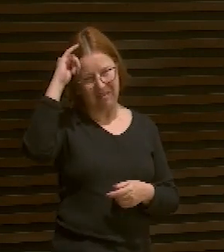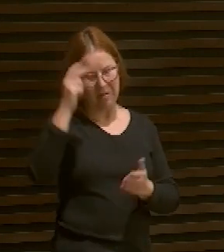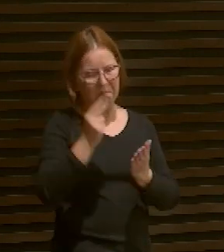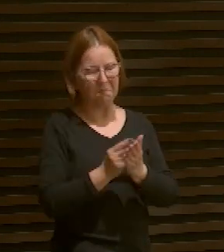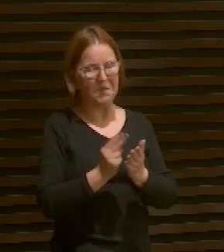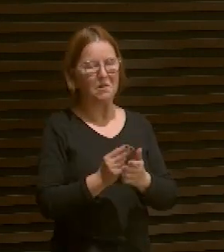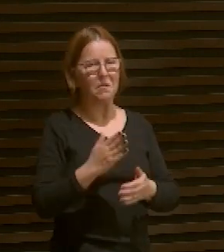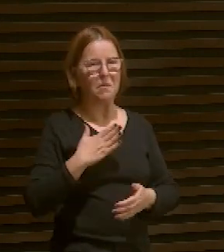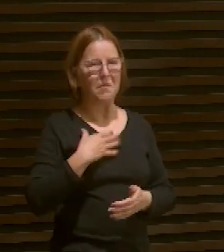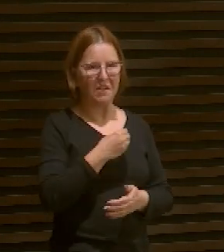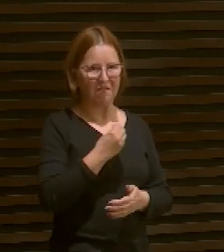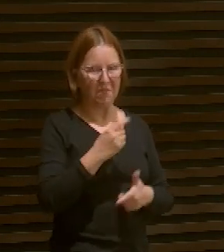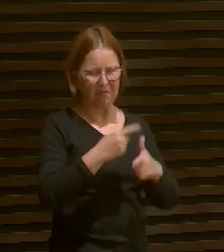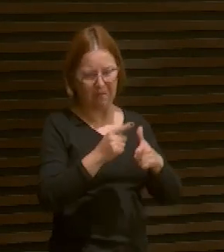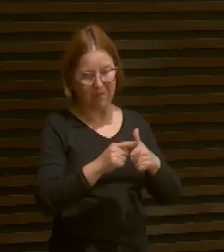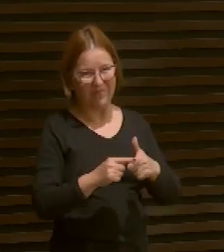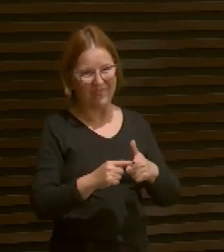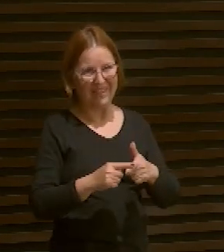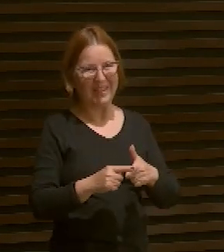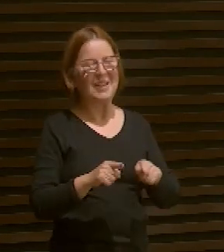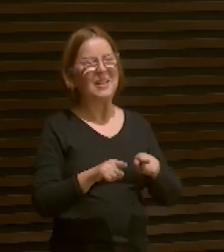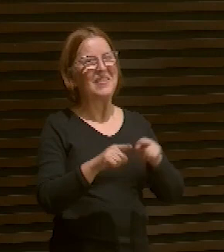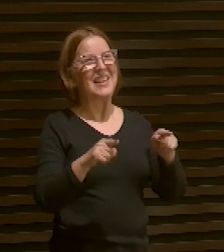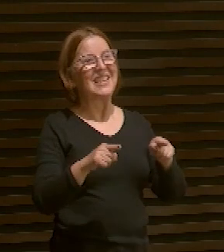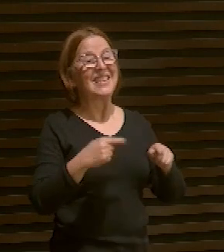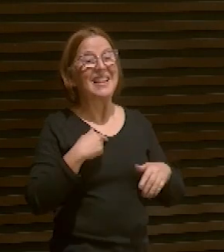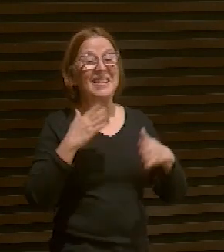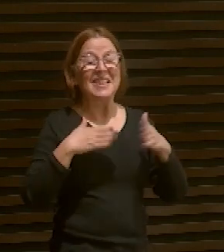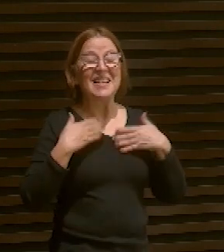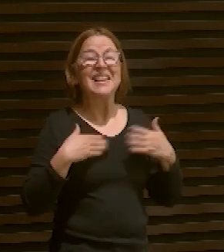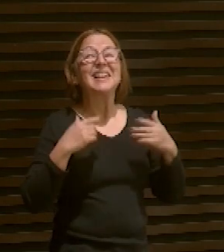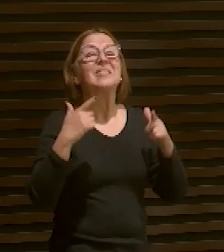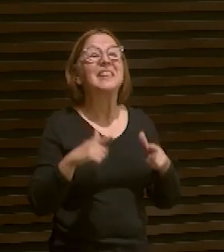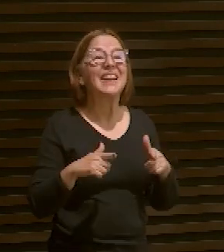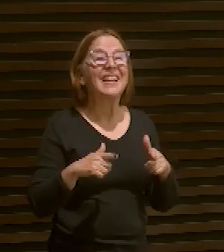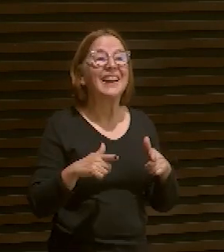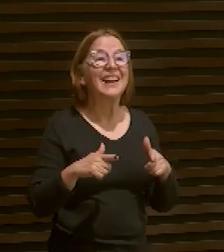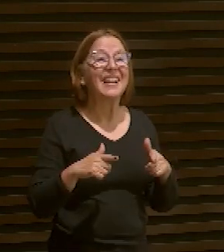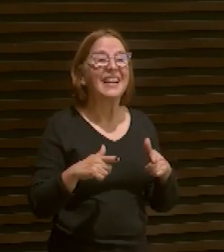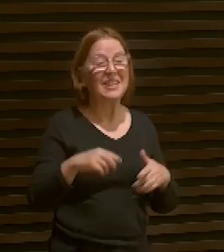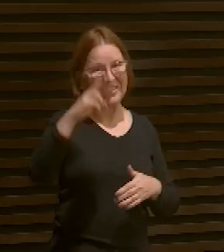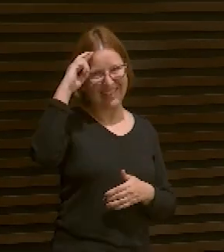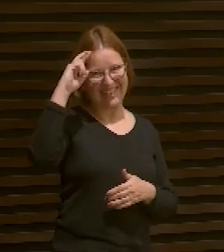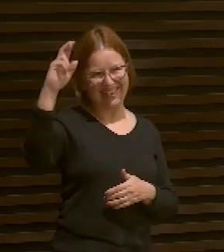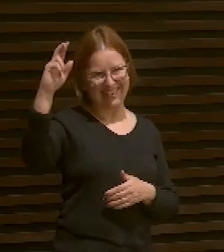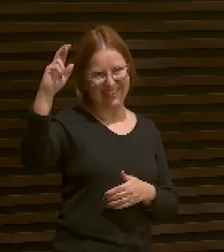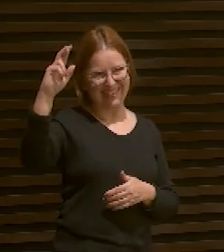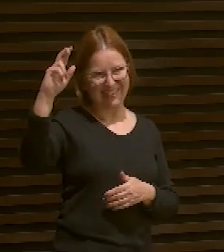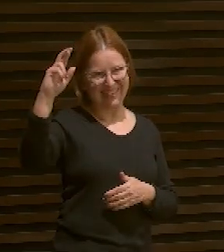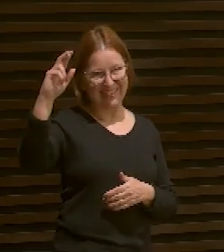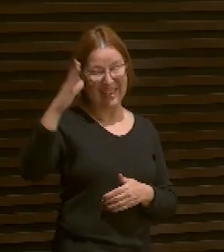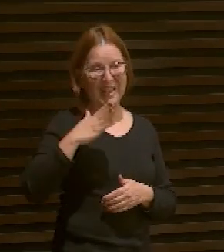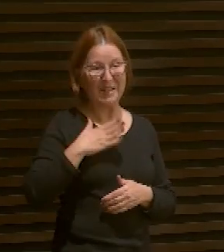ar, todavia, eu me alegro onde? Onde? No Senhor.